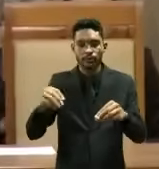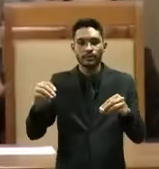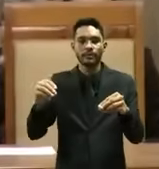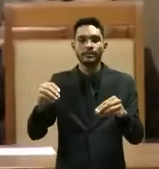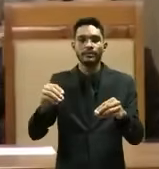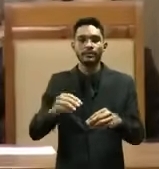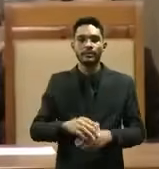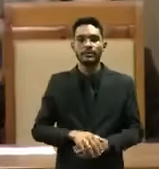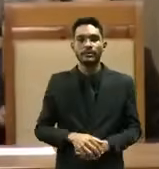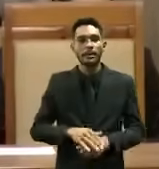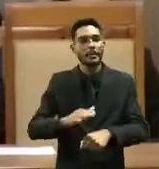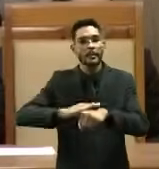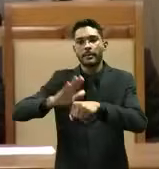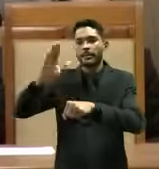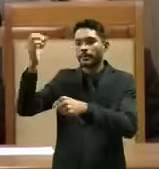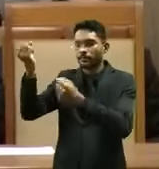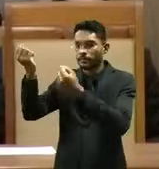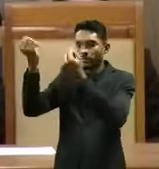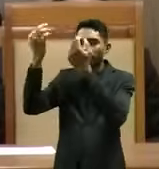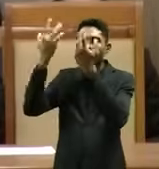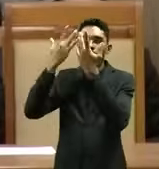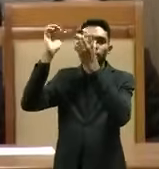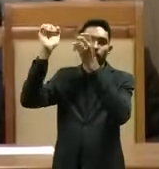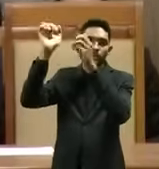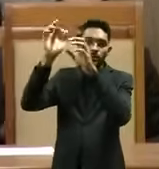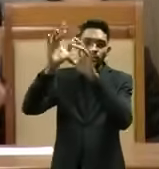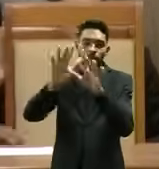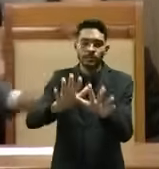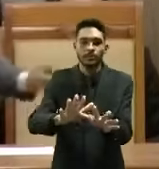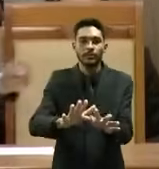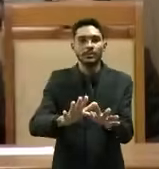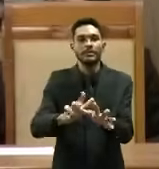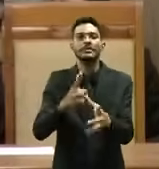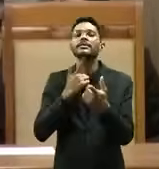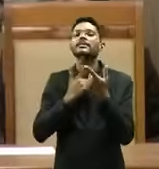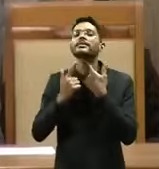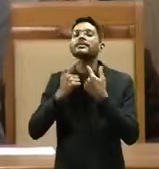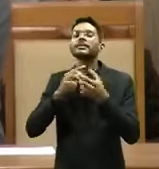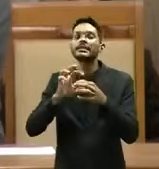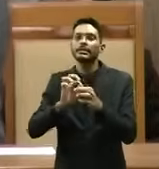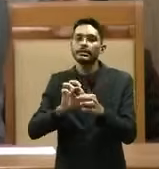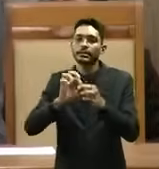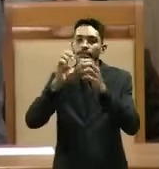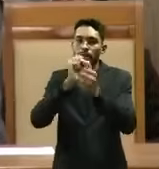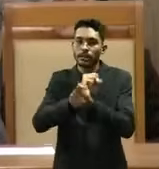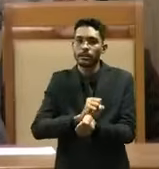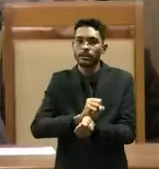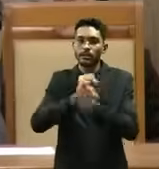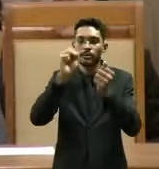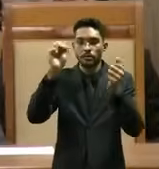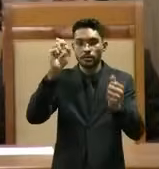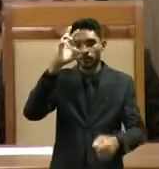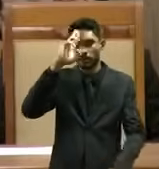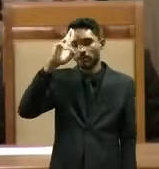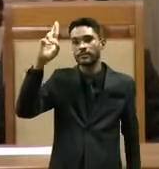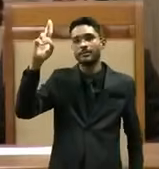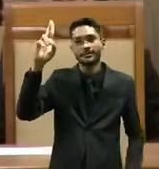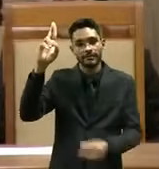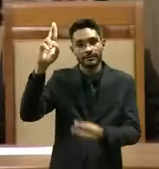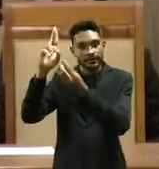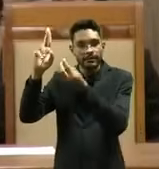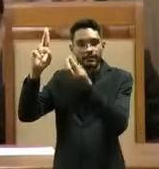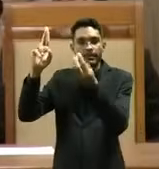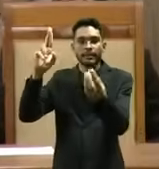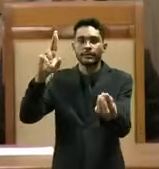ser mais abençoado sede de ser curado sede de ser liberto o Senhor vai te dar vitória agora